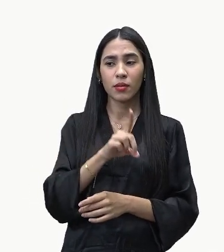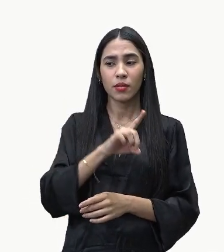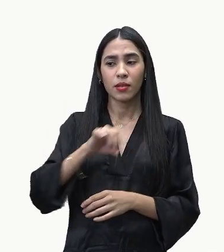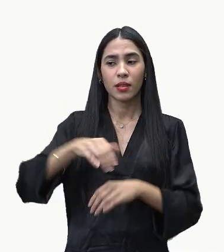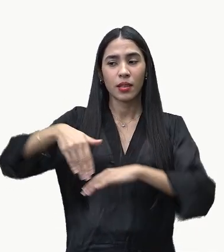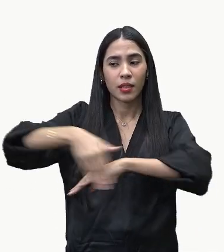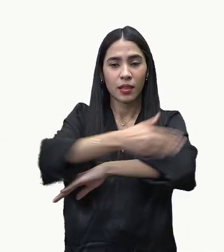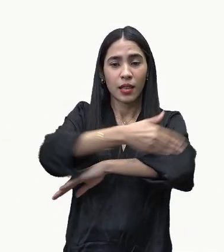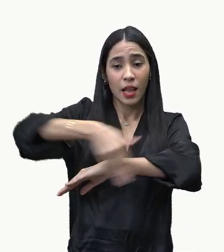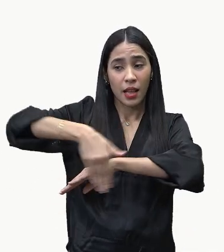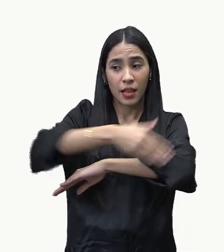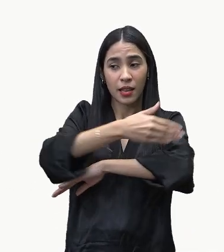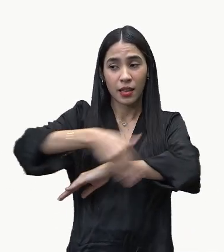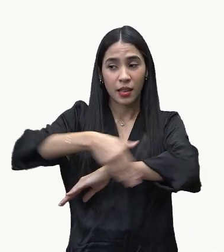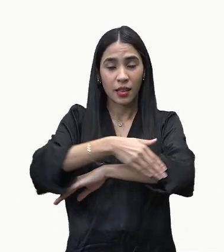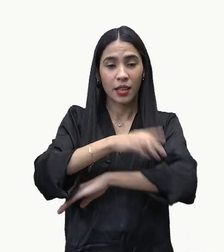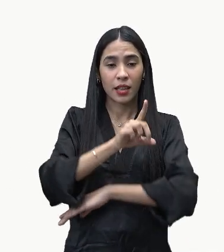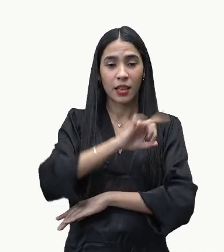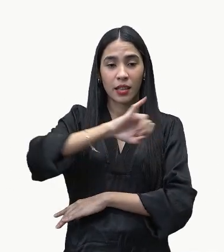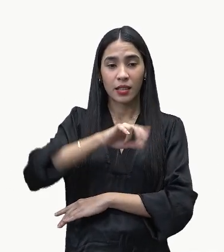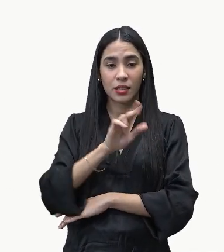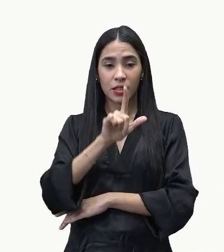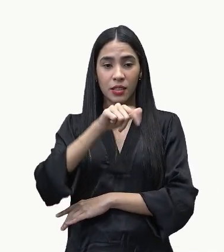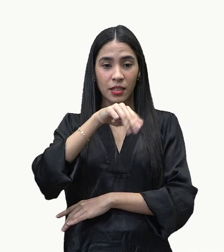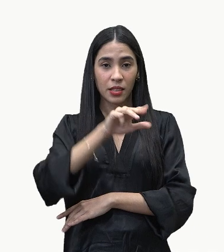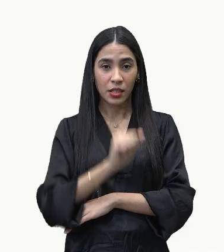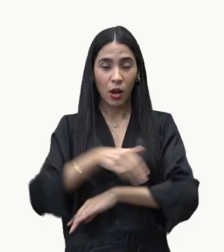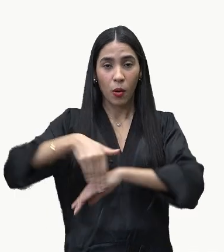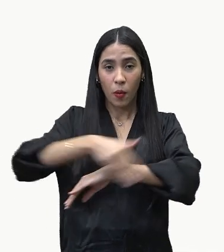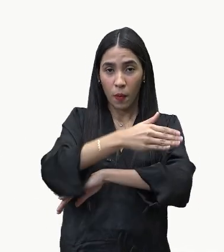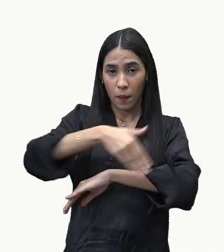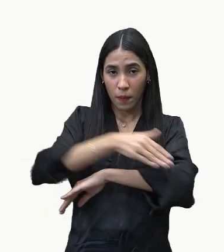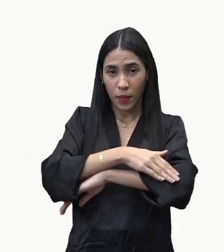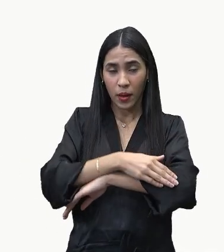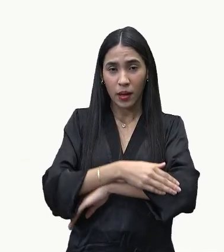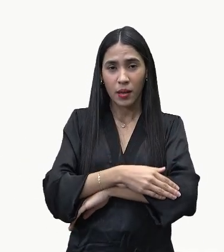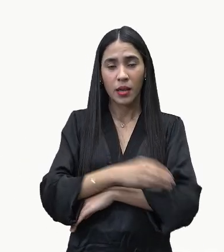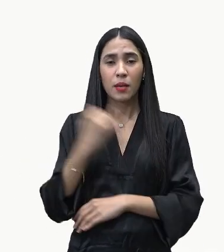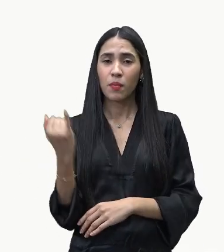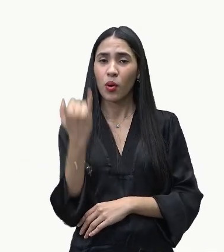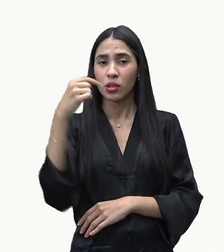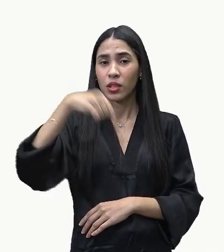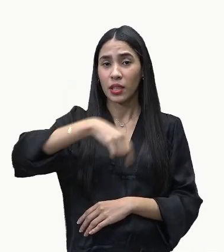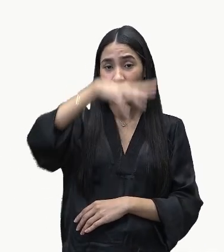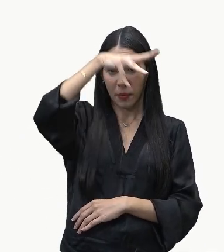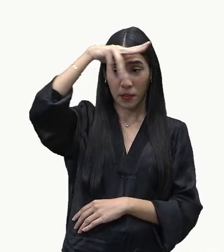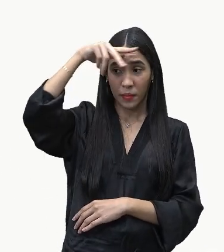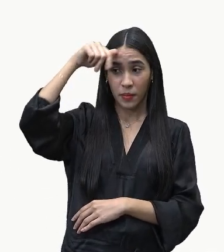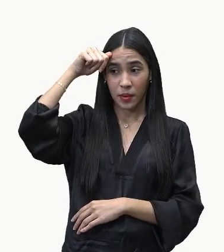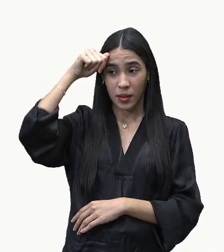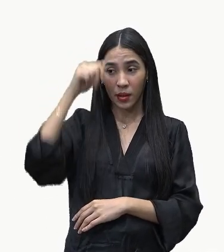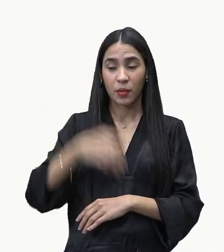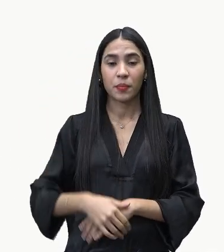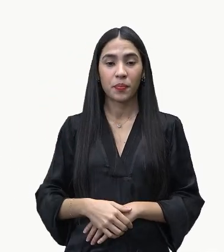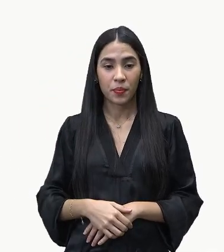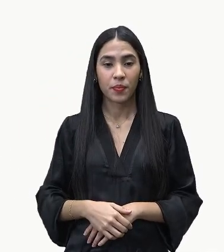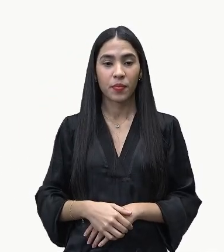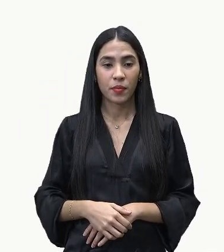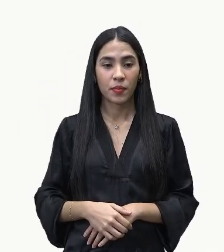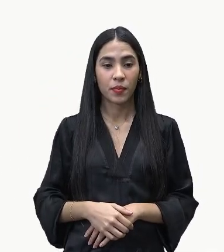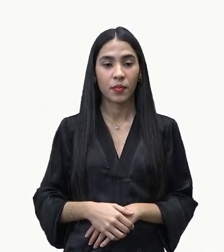Batista é o nome de uma avenida muito importante da cidade de Manaus. Então, Djalma Batista é um nome masculino,